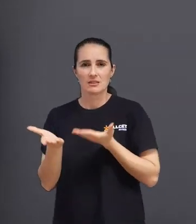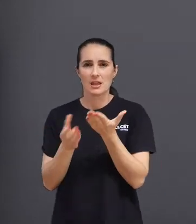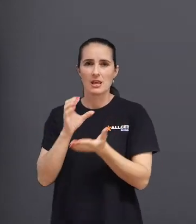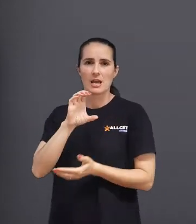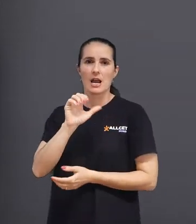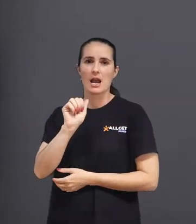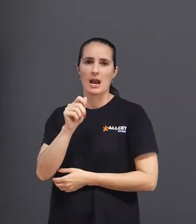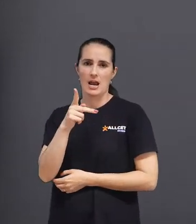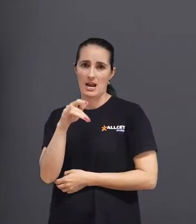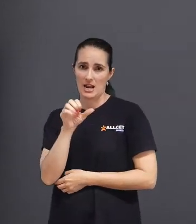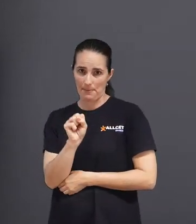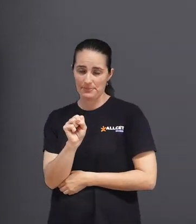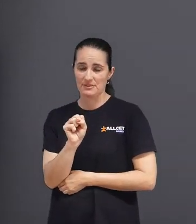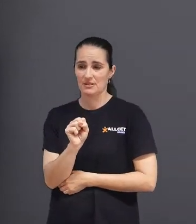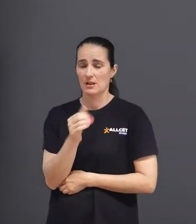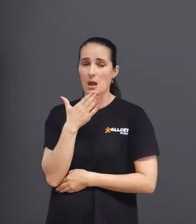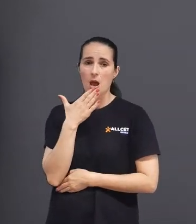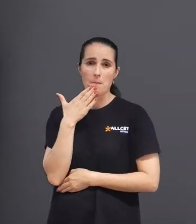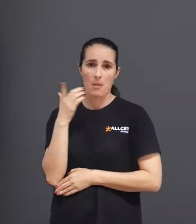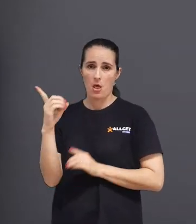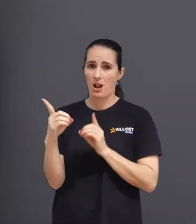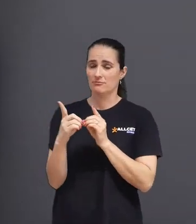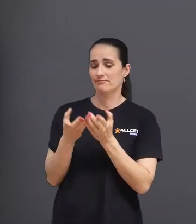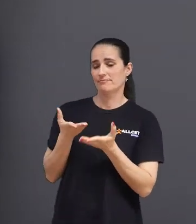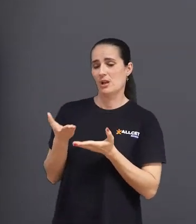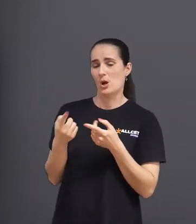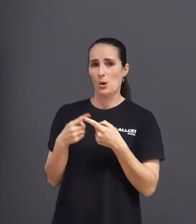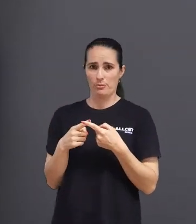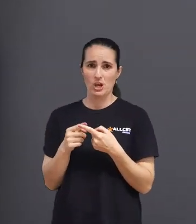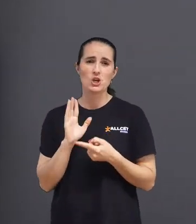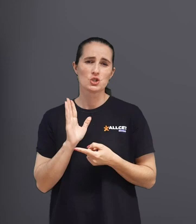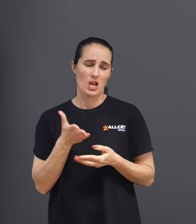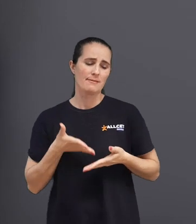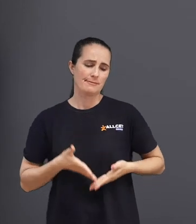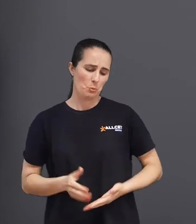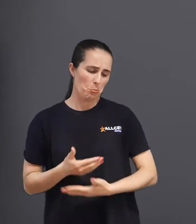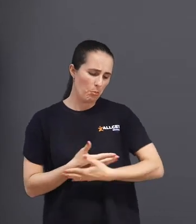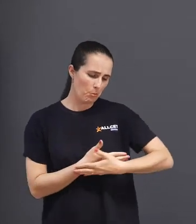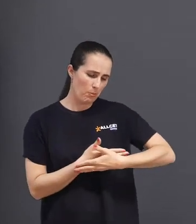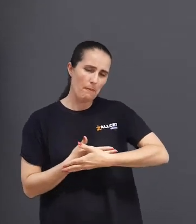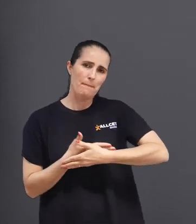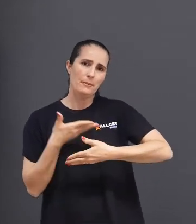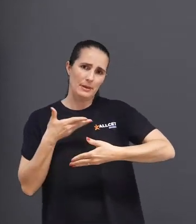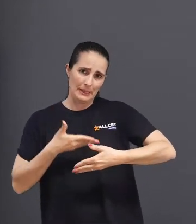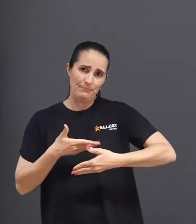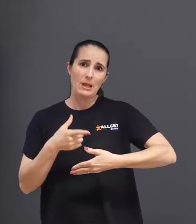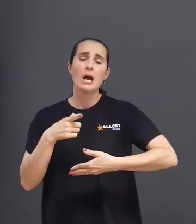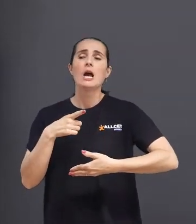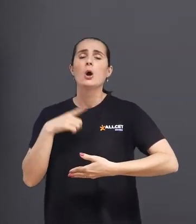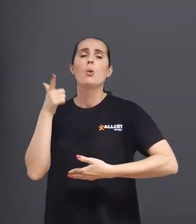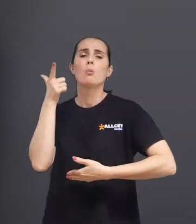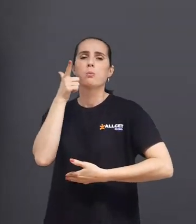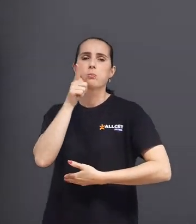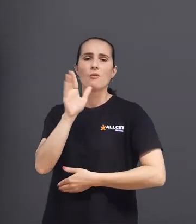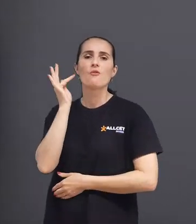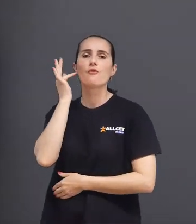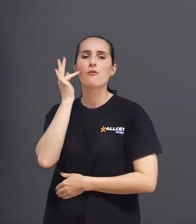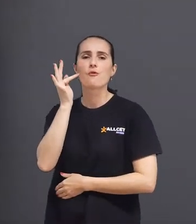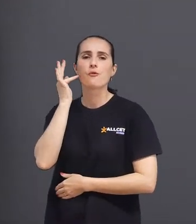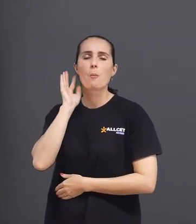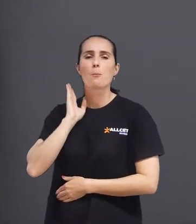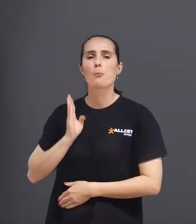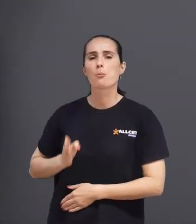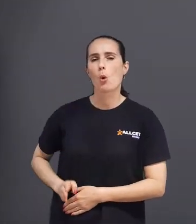bipolar e segundo que eu estava achando que eu era a pessoa abusiva da relação, não que eu estava sendo